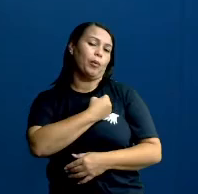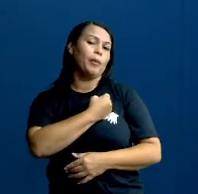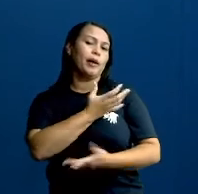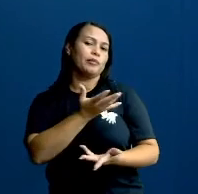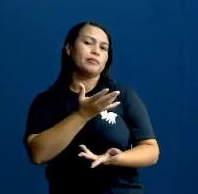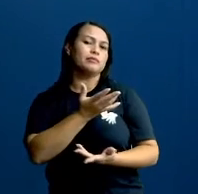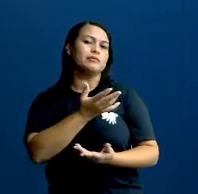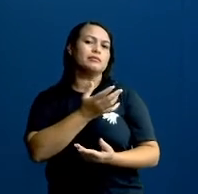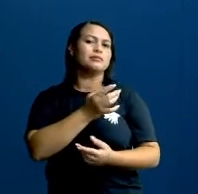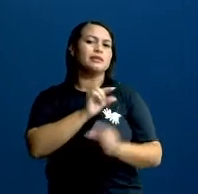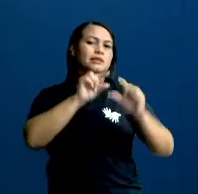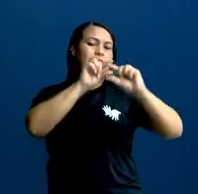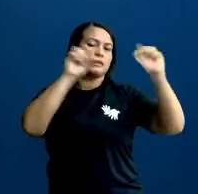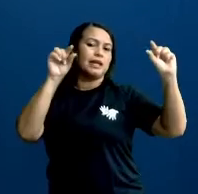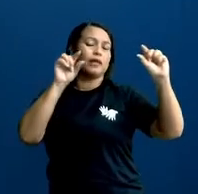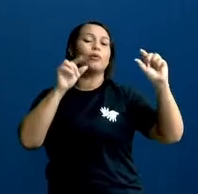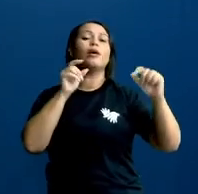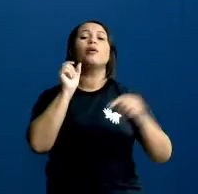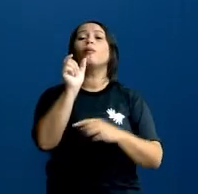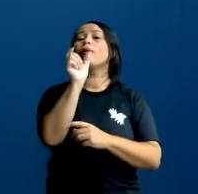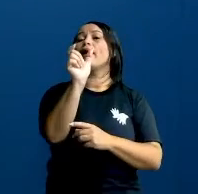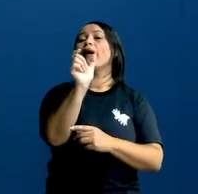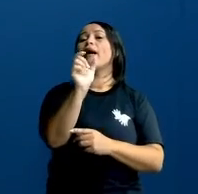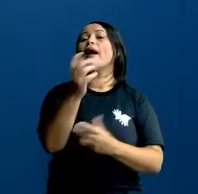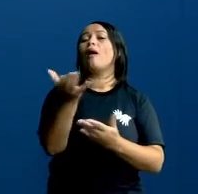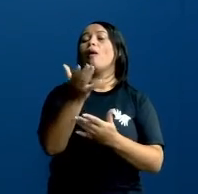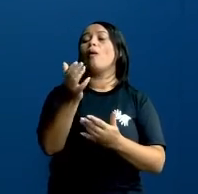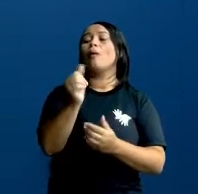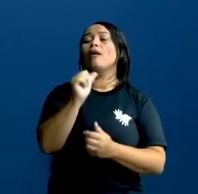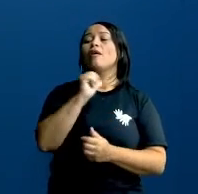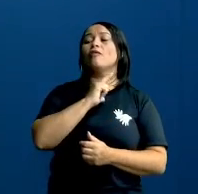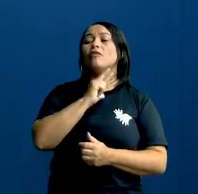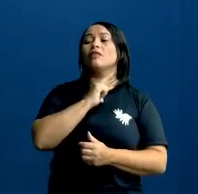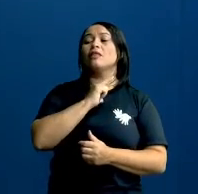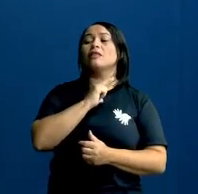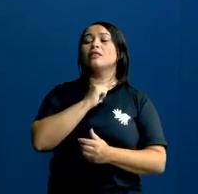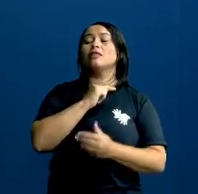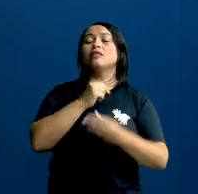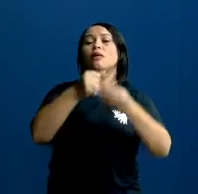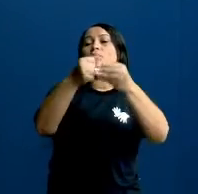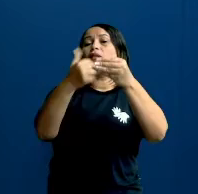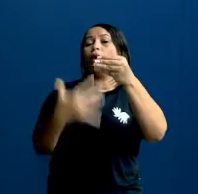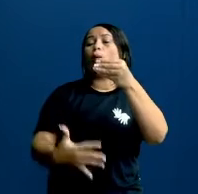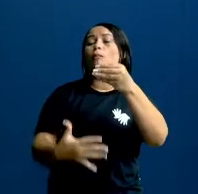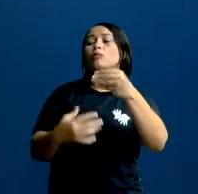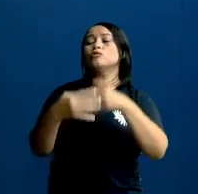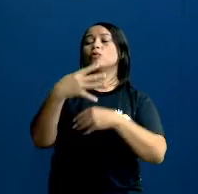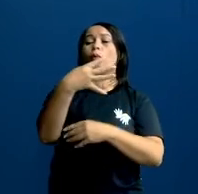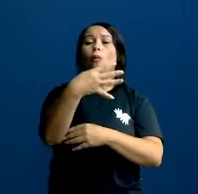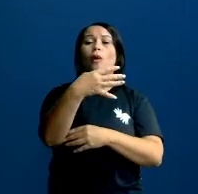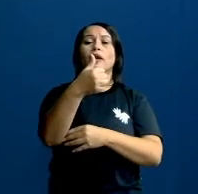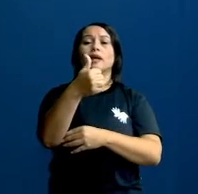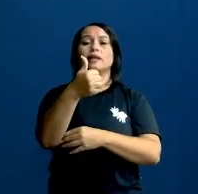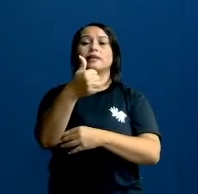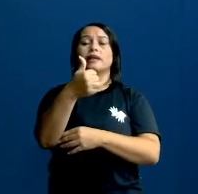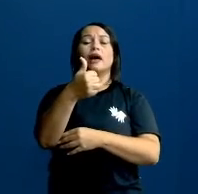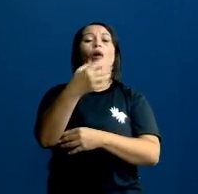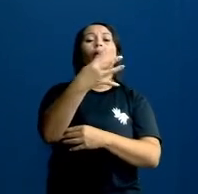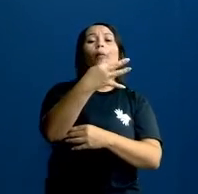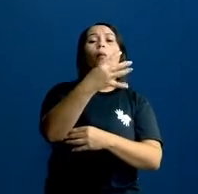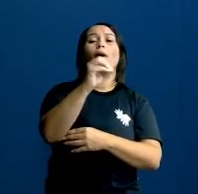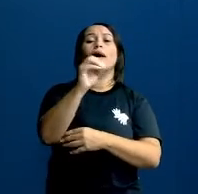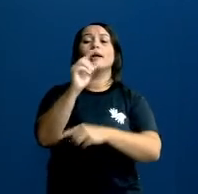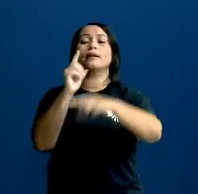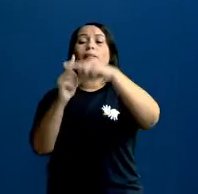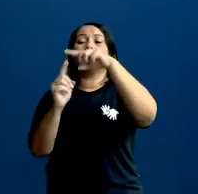composto, não é isso? E aqui eu fiz a decomposição desse número, 40 mais 1. Lembram disso que a gente